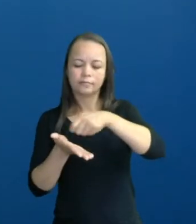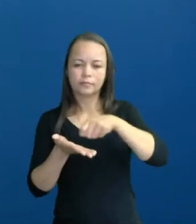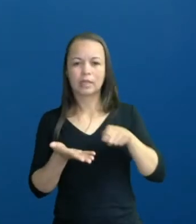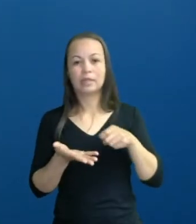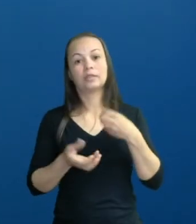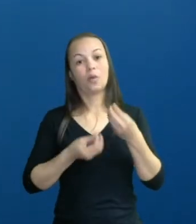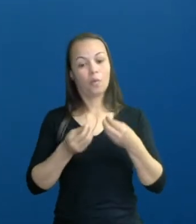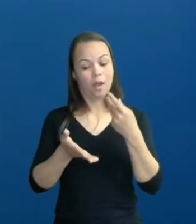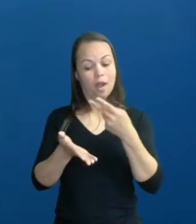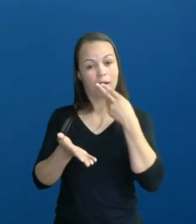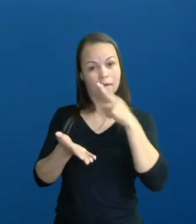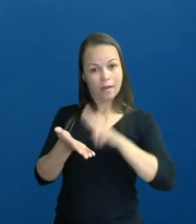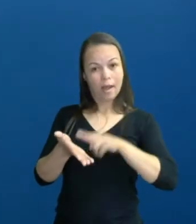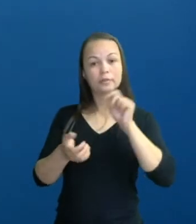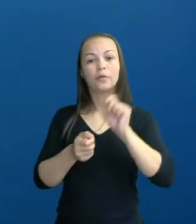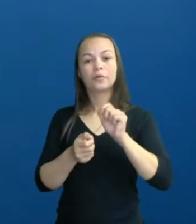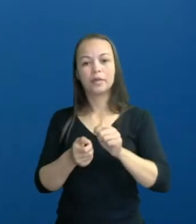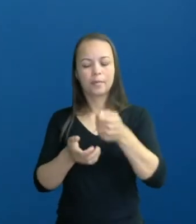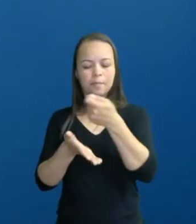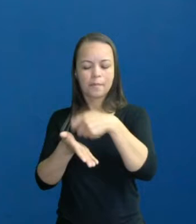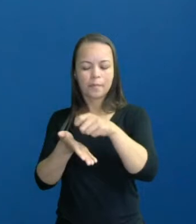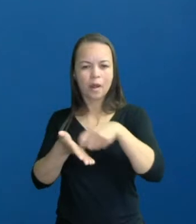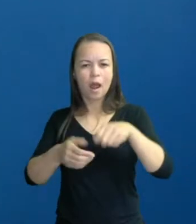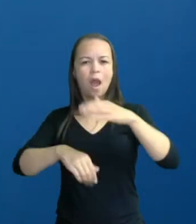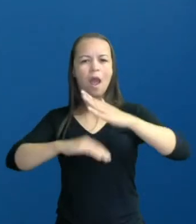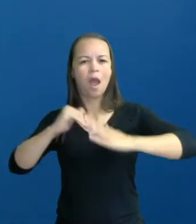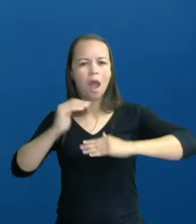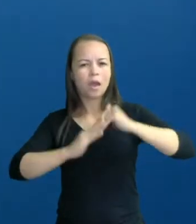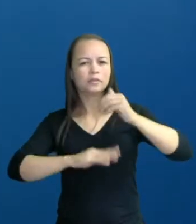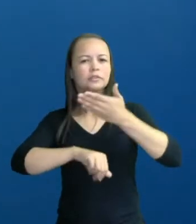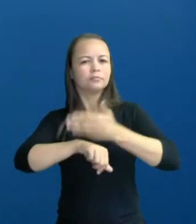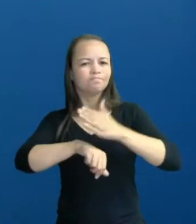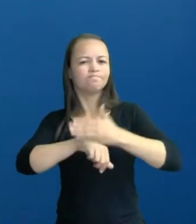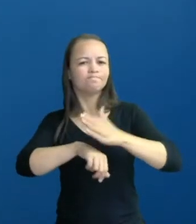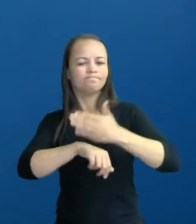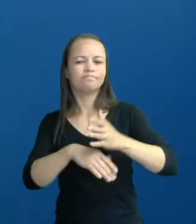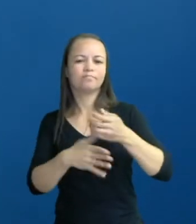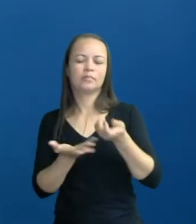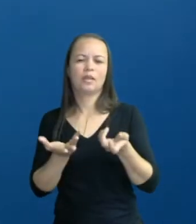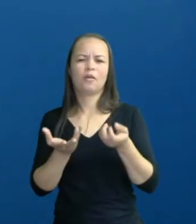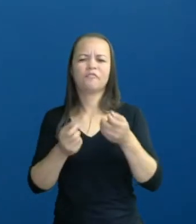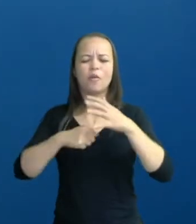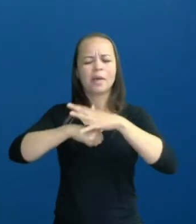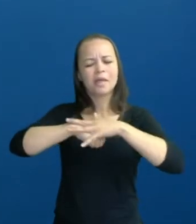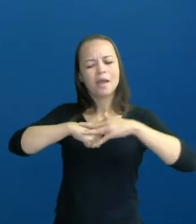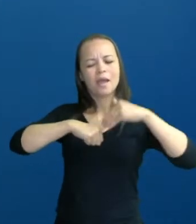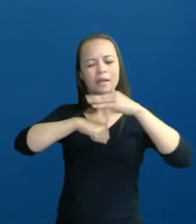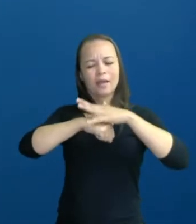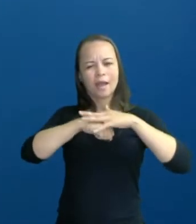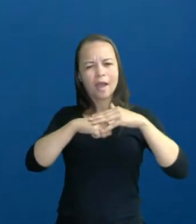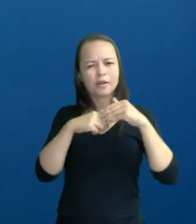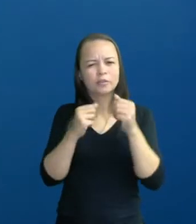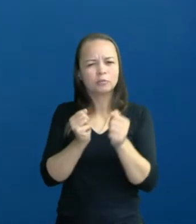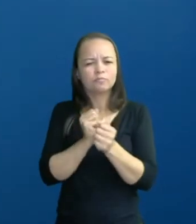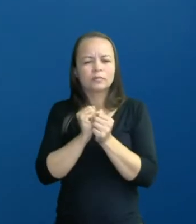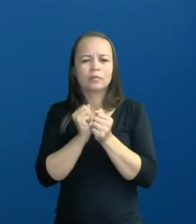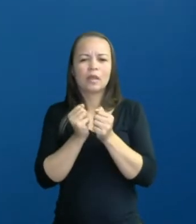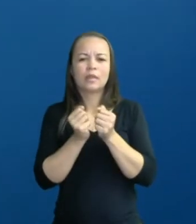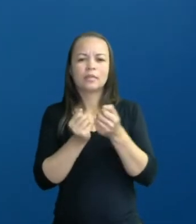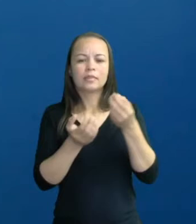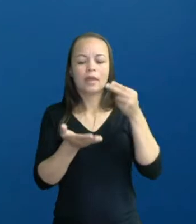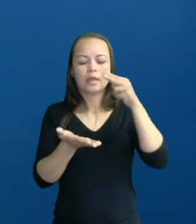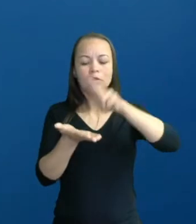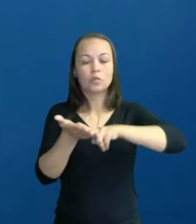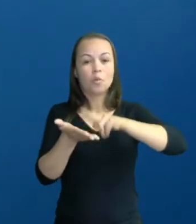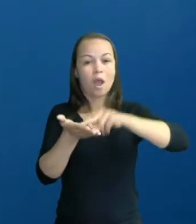também quem recebe também gosta, porque é uma forma de carinho, né, de aconchego. Dentro daquela carta vai todo um